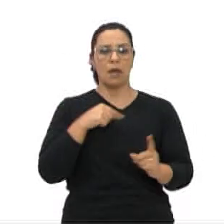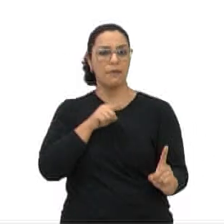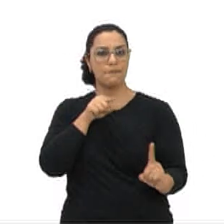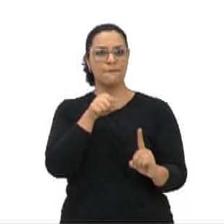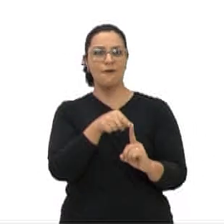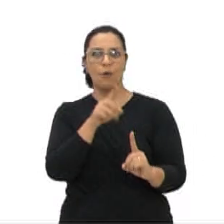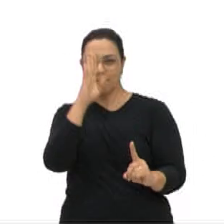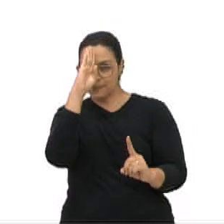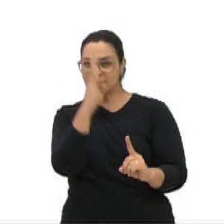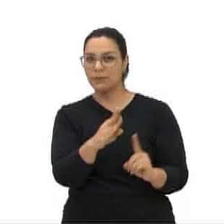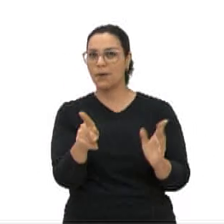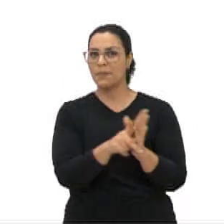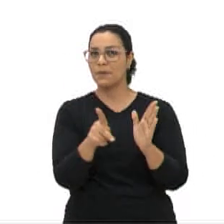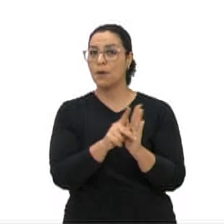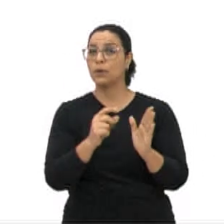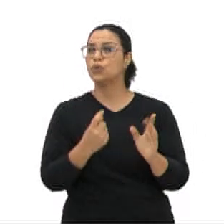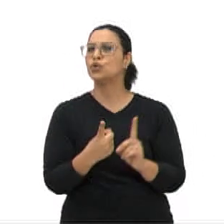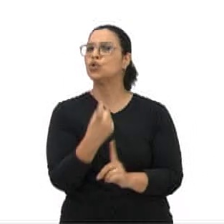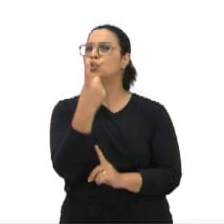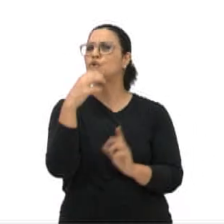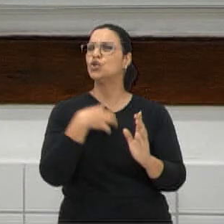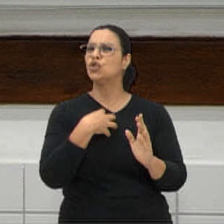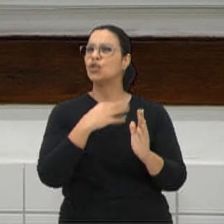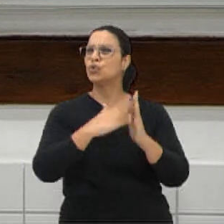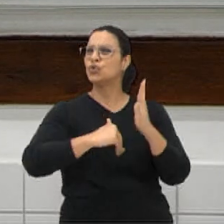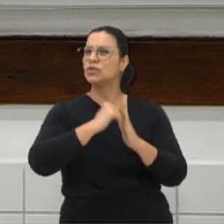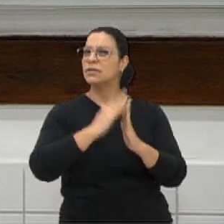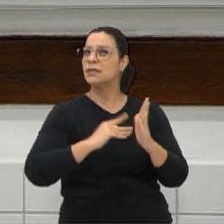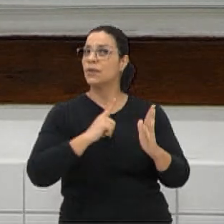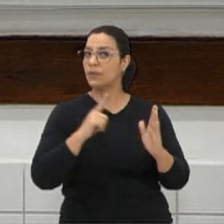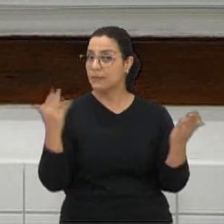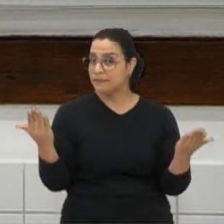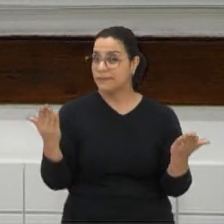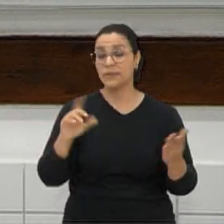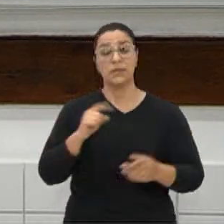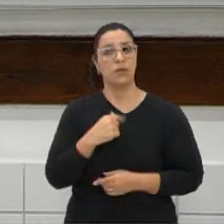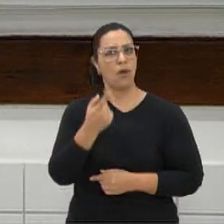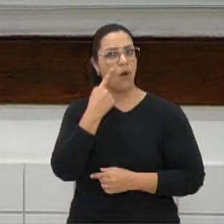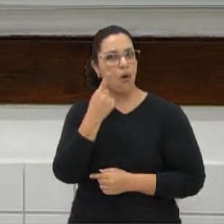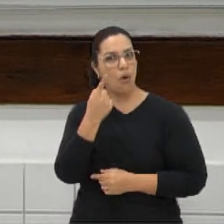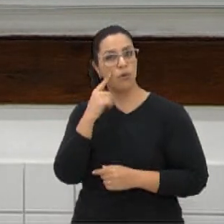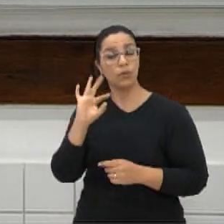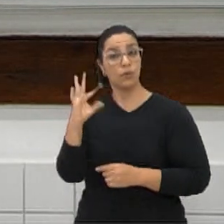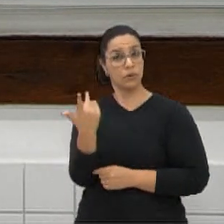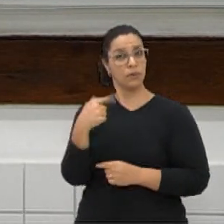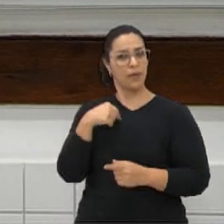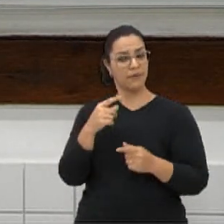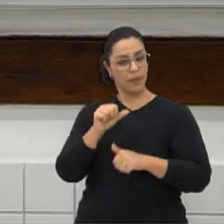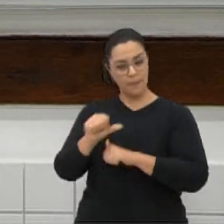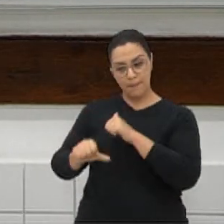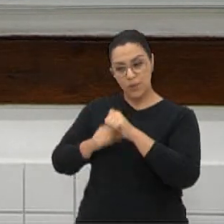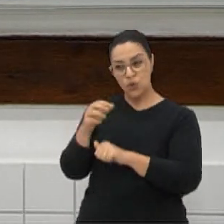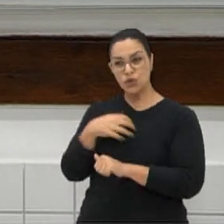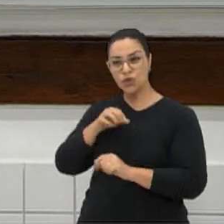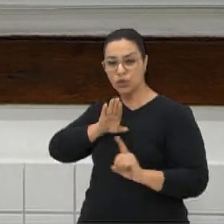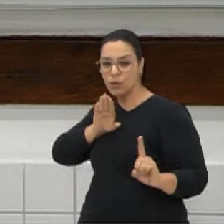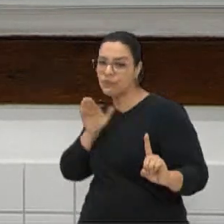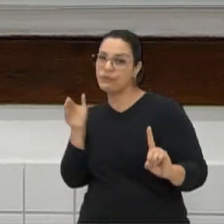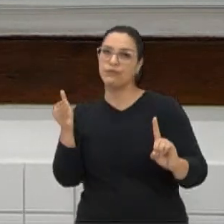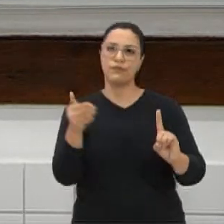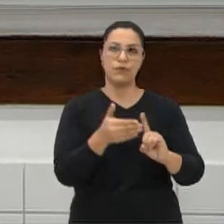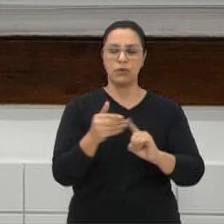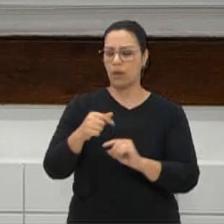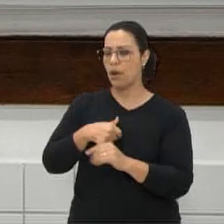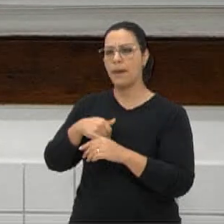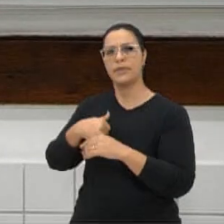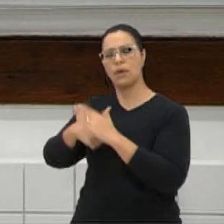ponto central de uma única pintura. Olha, então, na verdade, é simplesmente uma mudança de foco do artista.